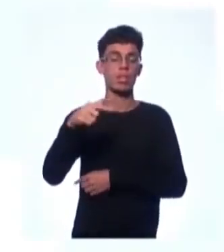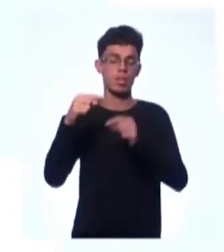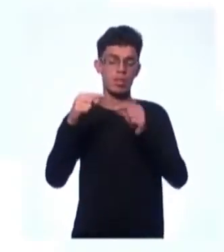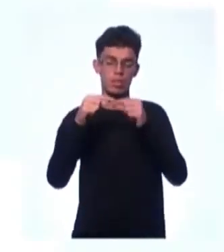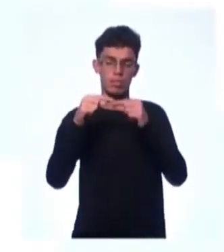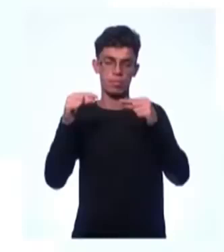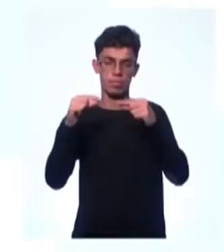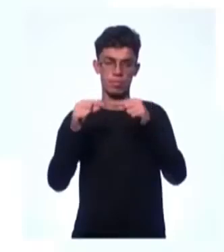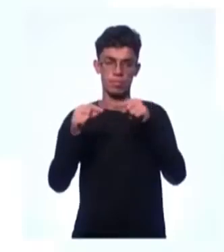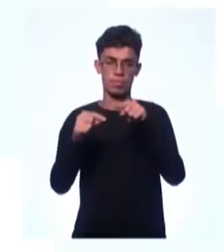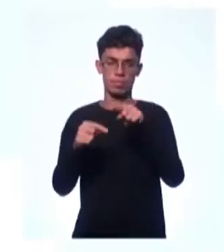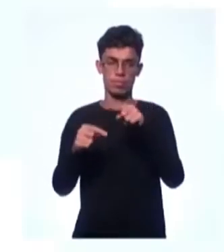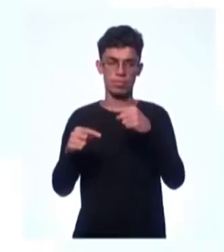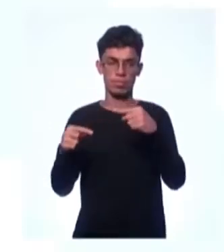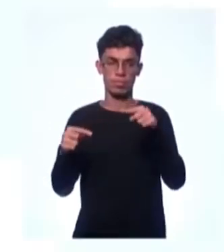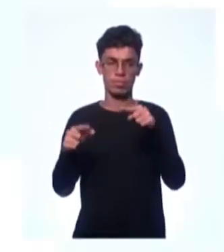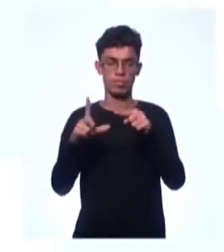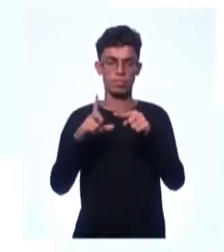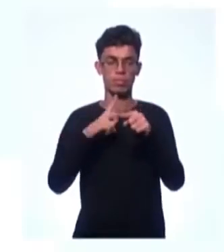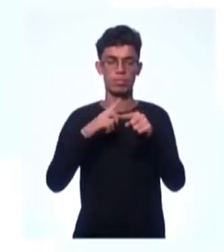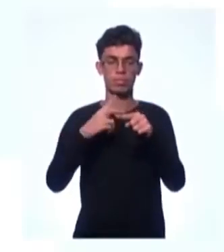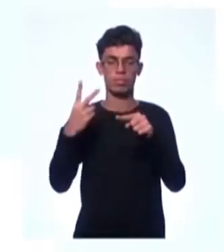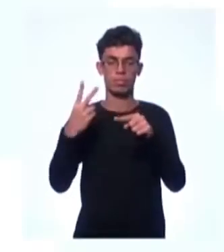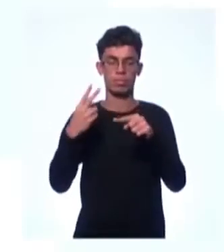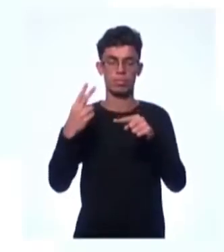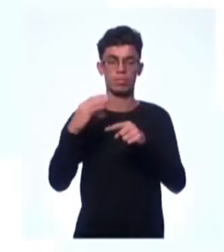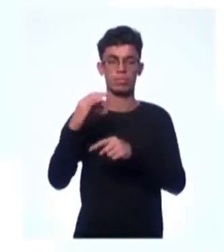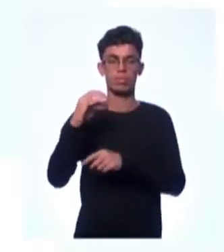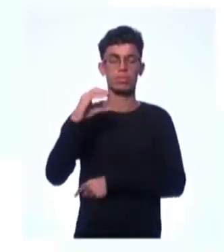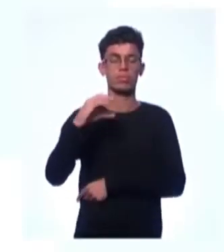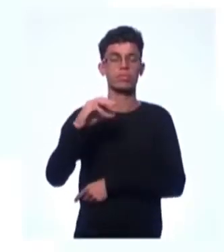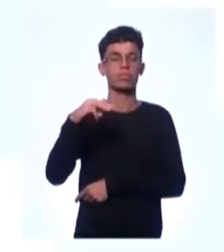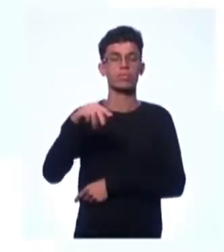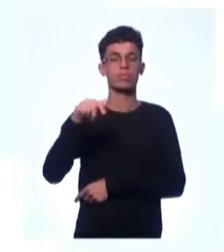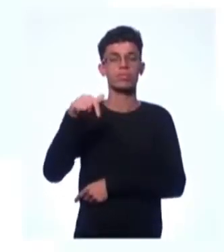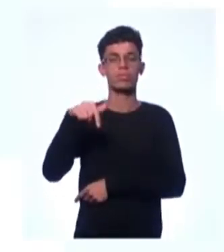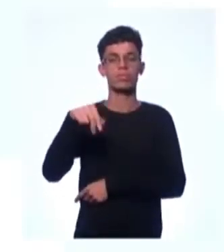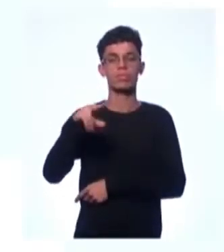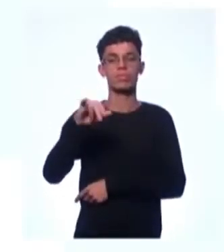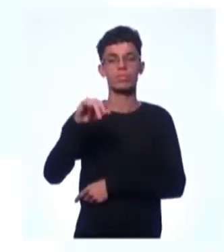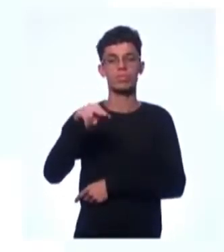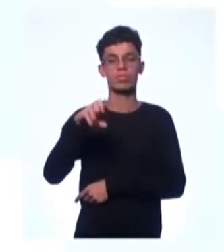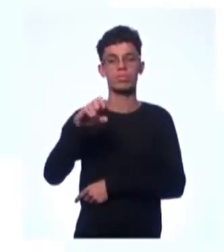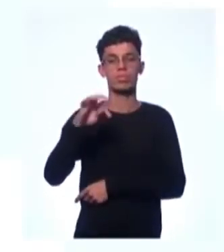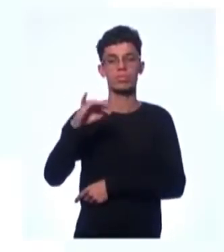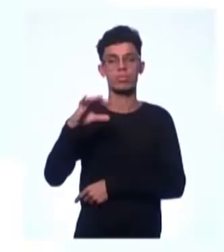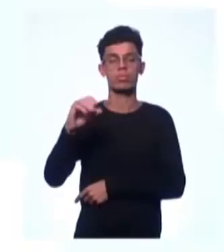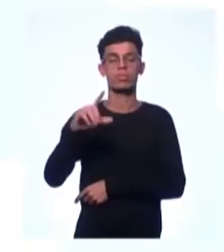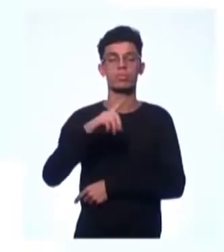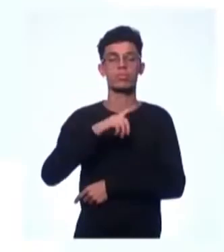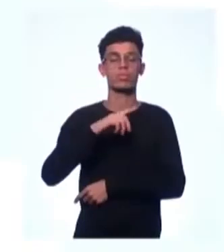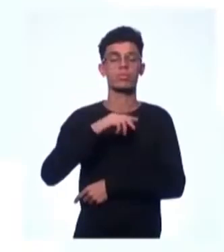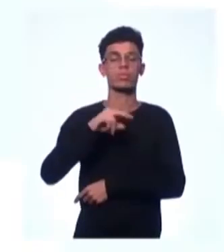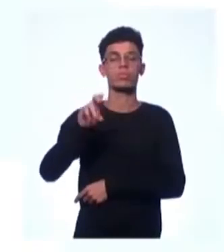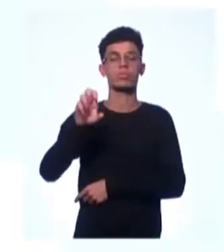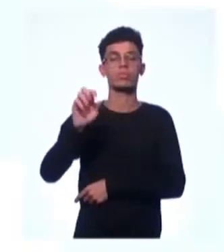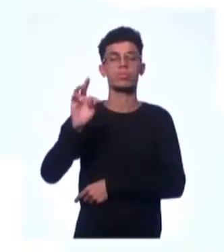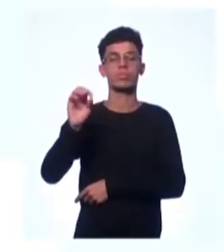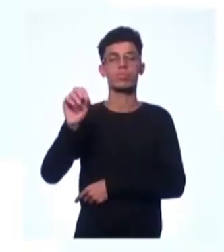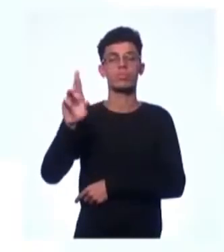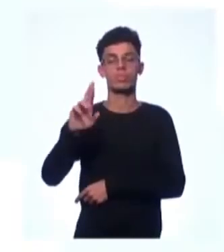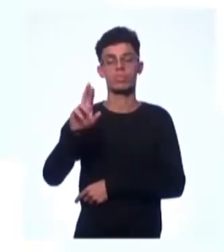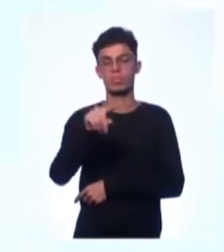naquele caso nosso, né? Tendo os dois Isso aí, campos Fábio. magnéticos, teremos aí o vetor resultante. Isso. Lembrando,